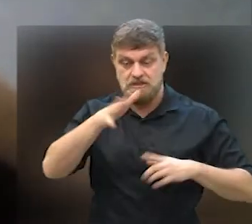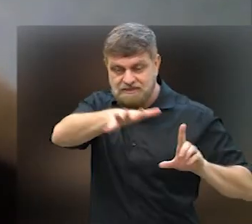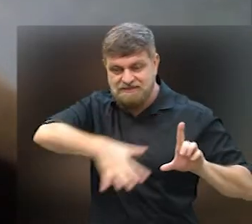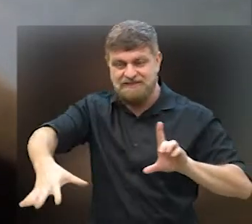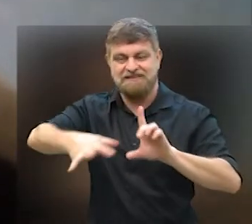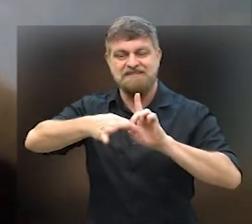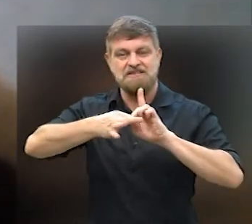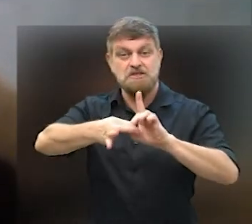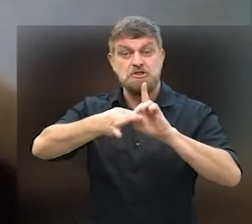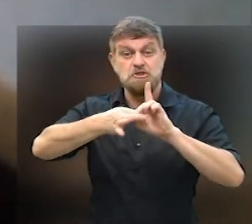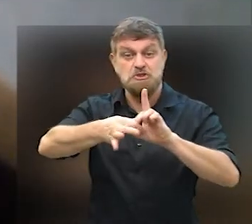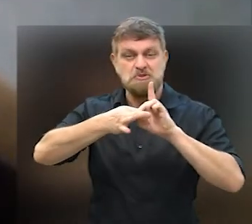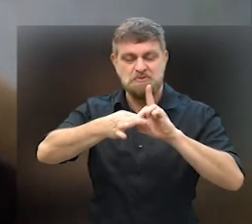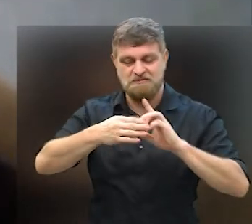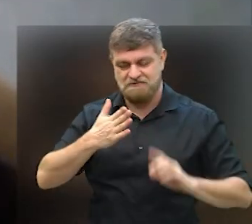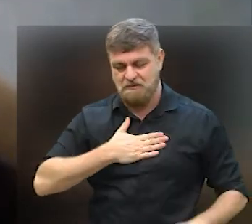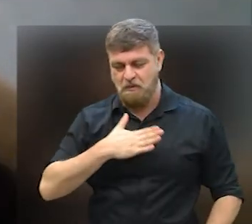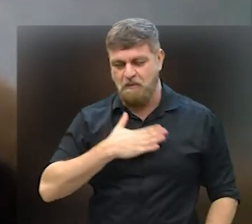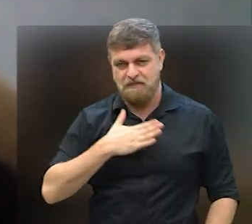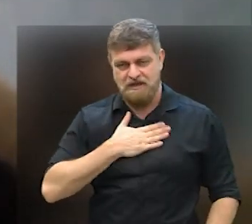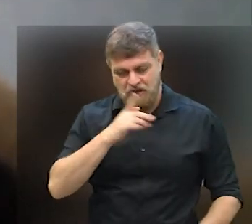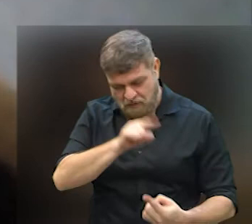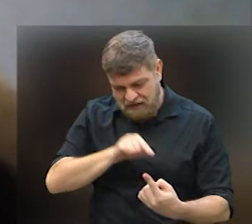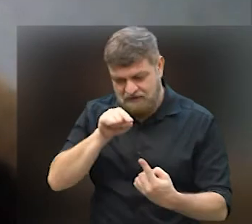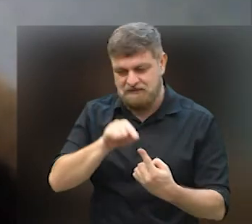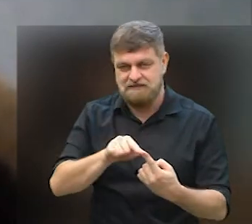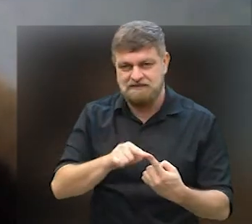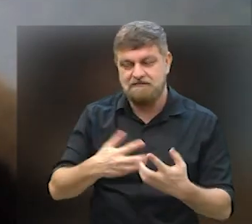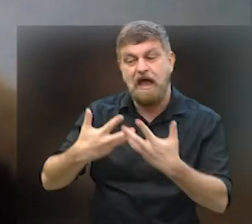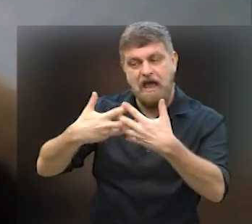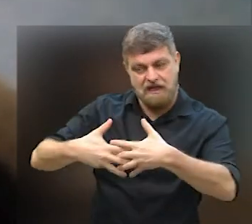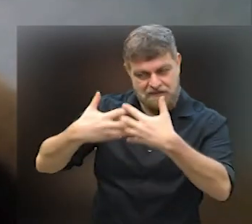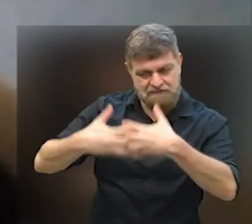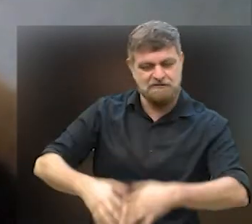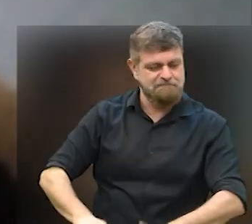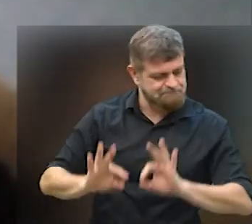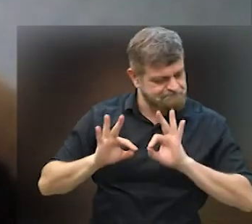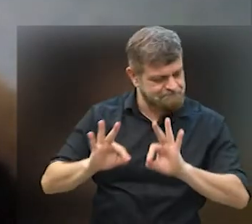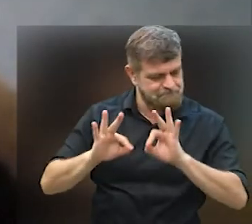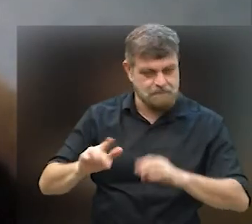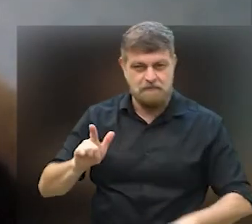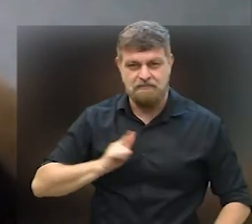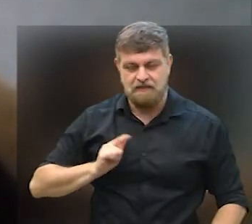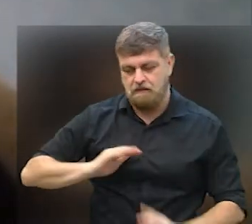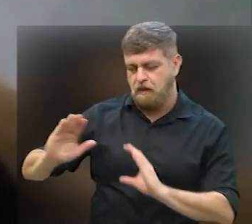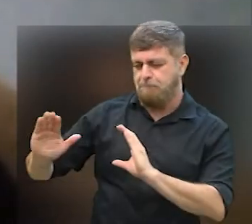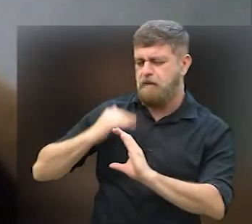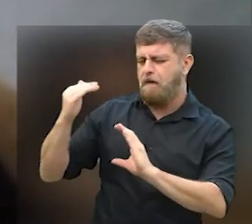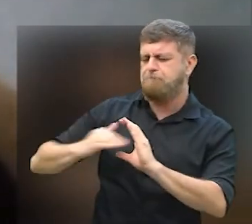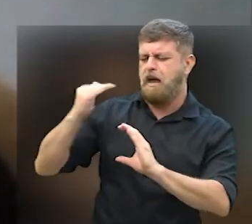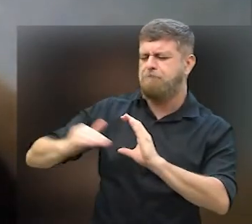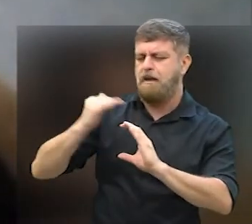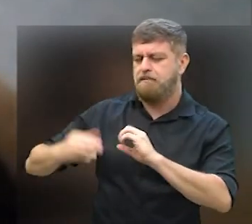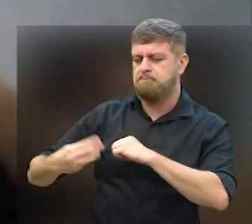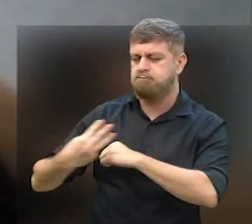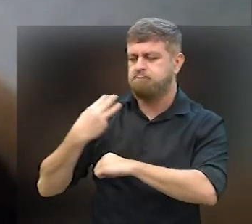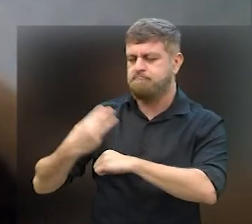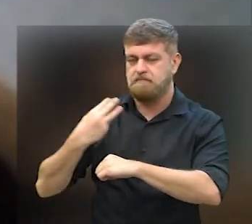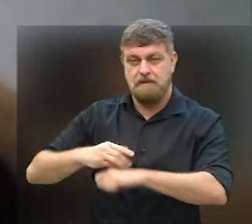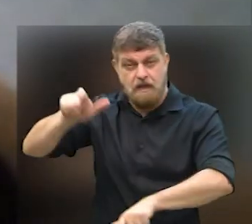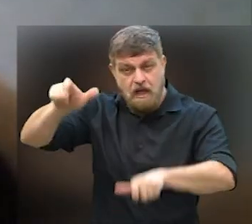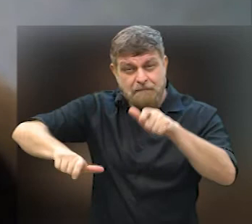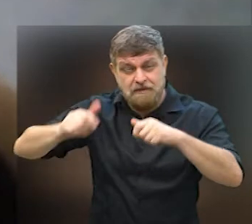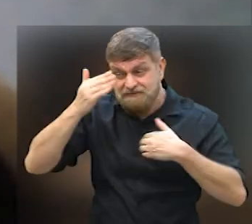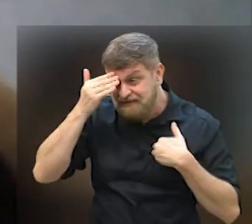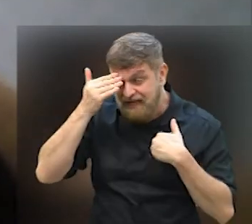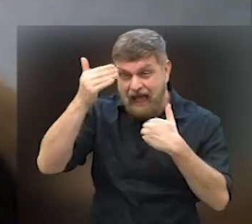comigo. Era isso, era essa a intenção. E parece que funcionou bastante. Eu recebi muitos comentários e